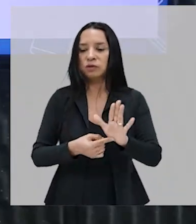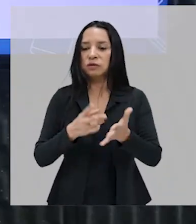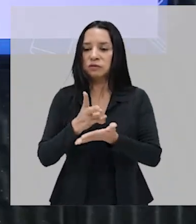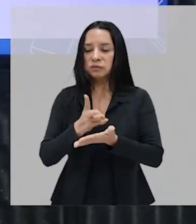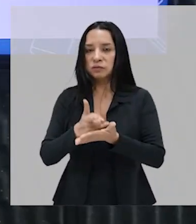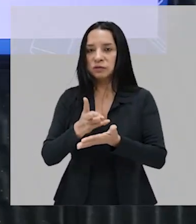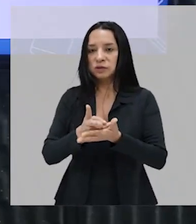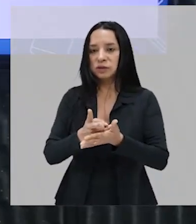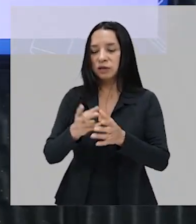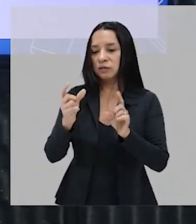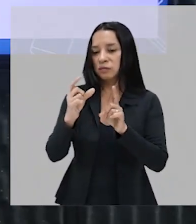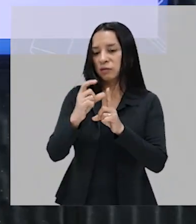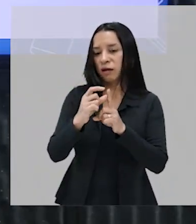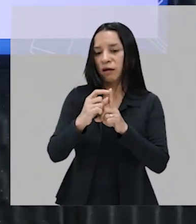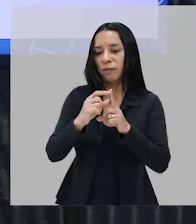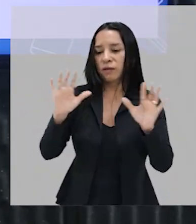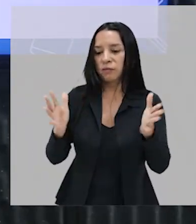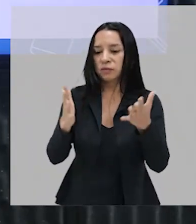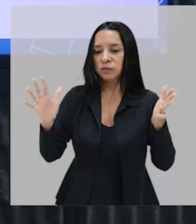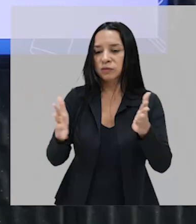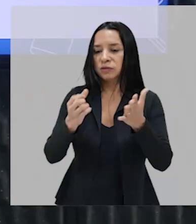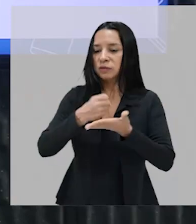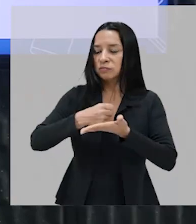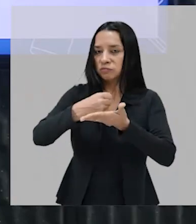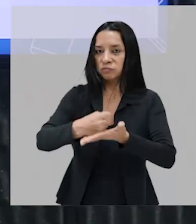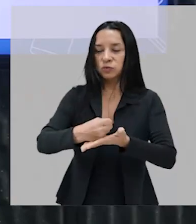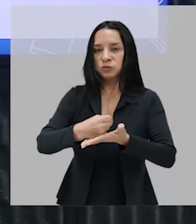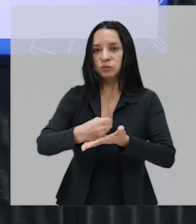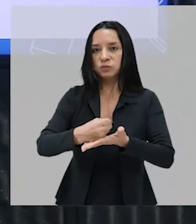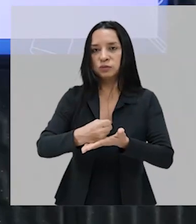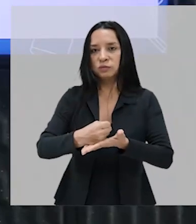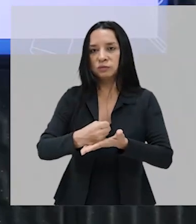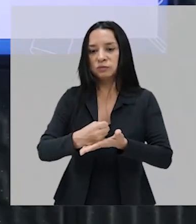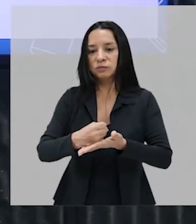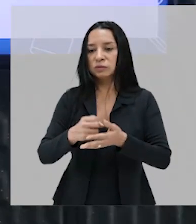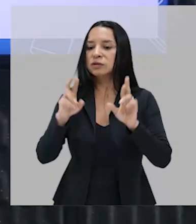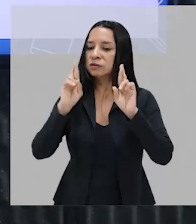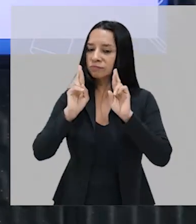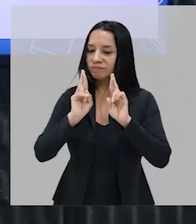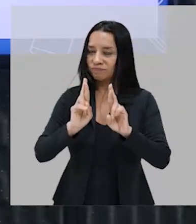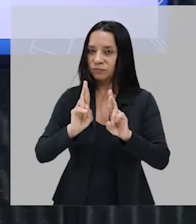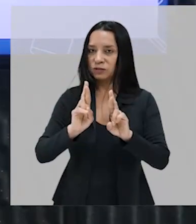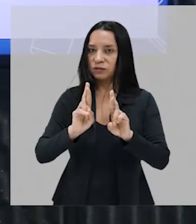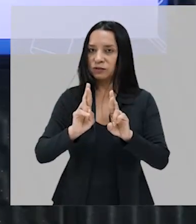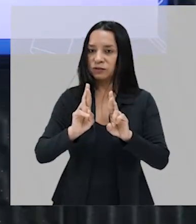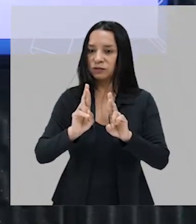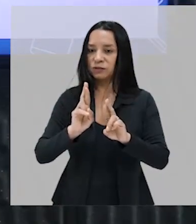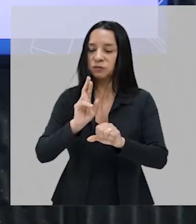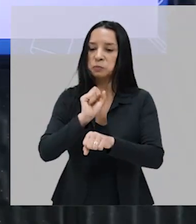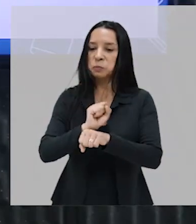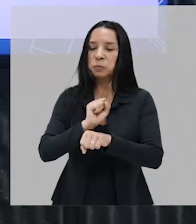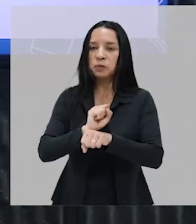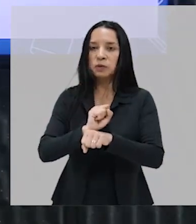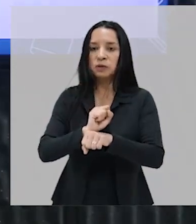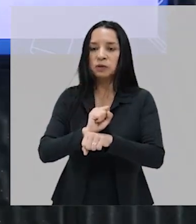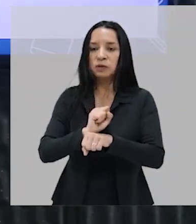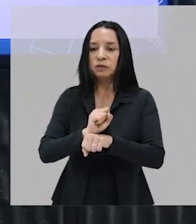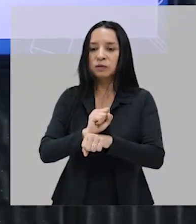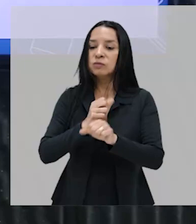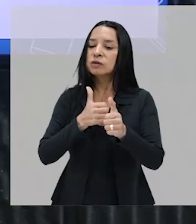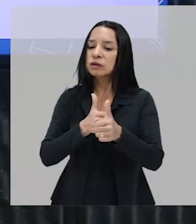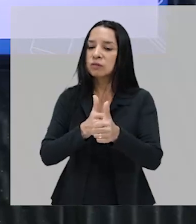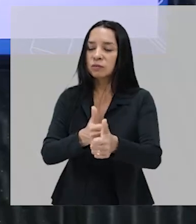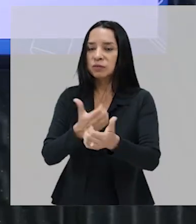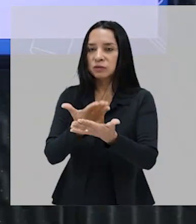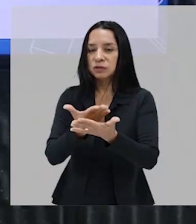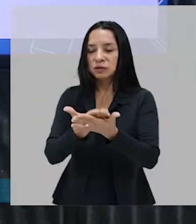sempre essa palavra aqui de motivação, de ajuda e de esperança. conto com vocês, acompanhem as nossas aulas, tanto teóricas como